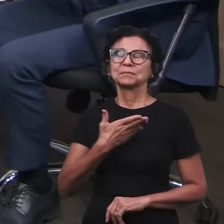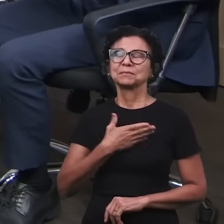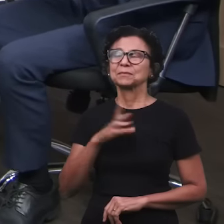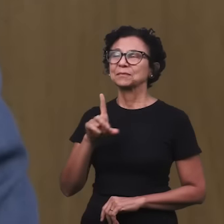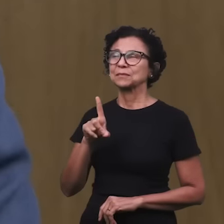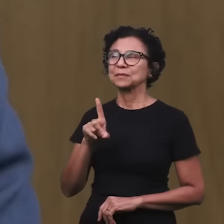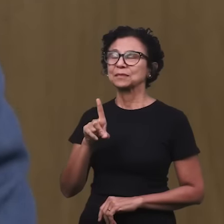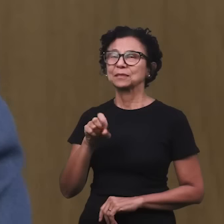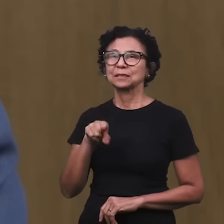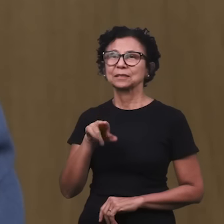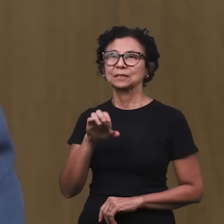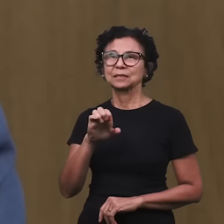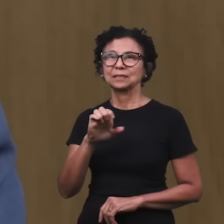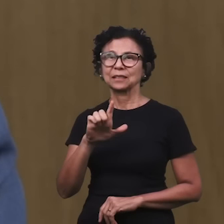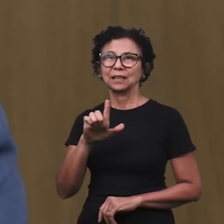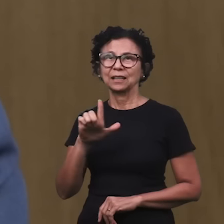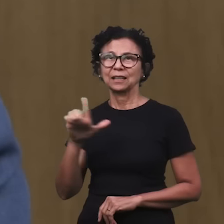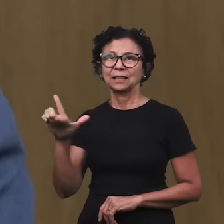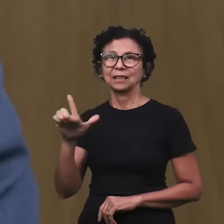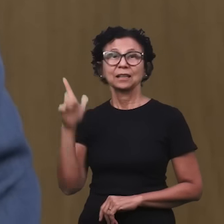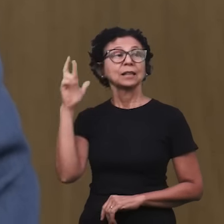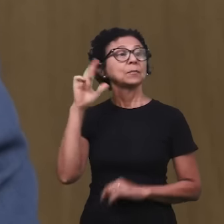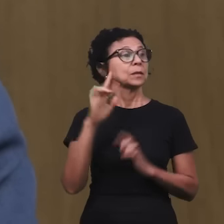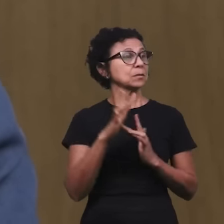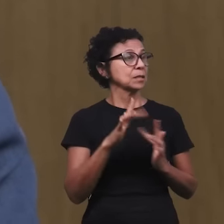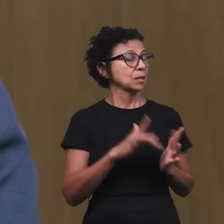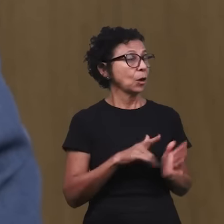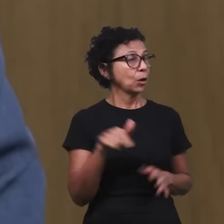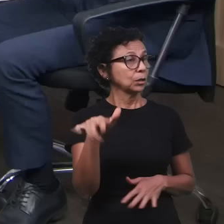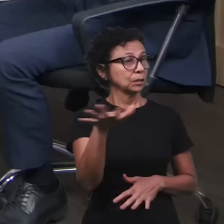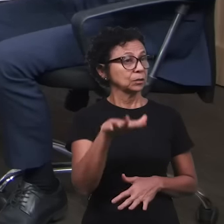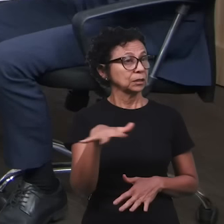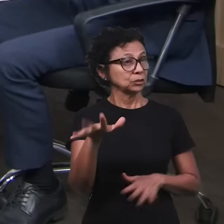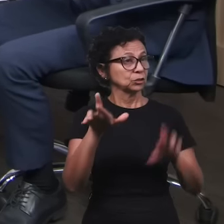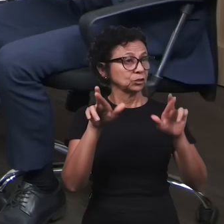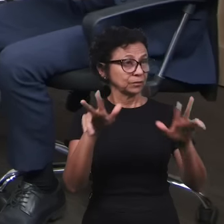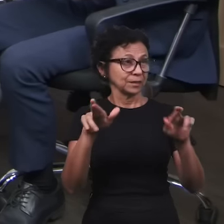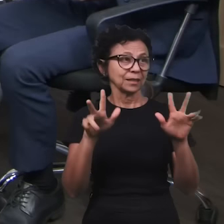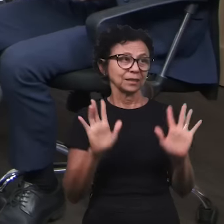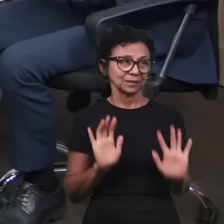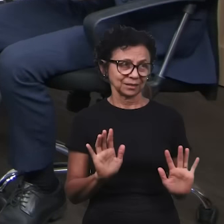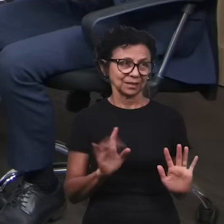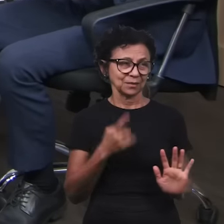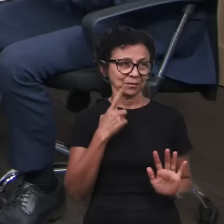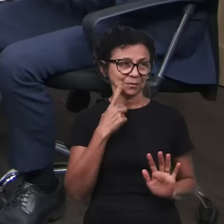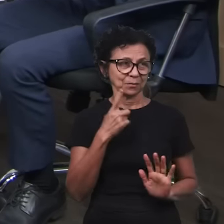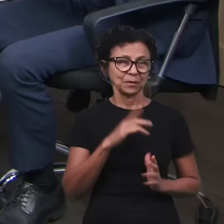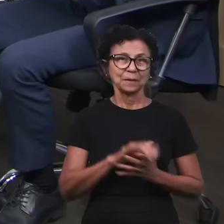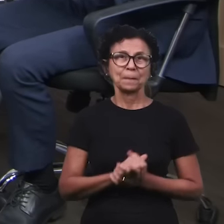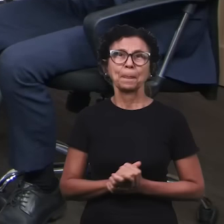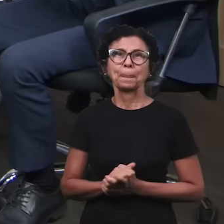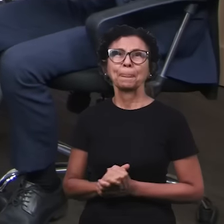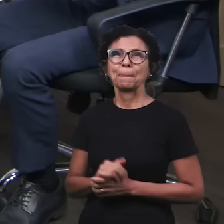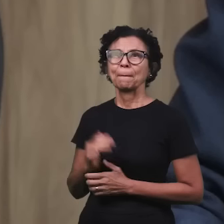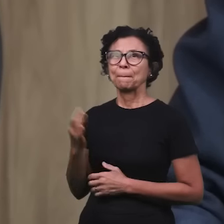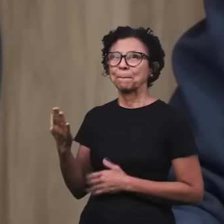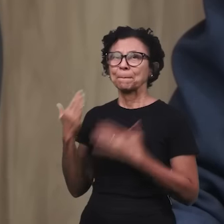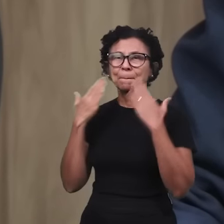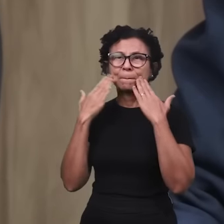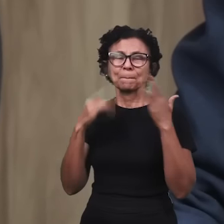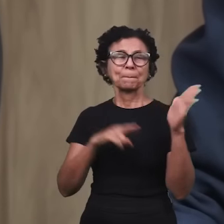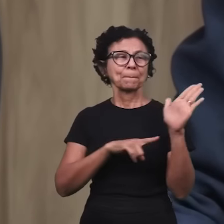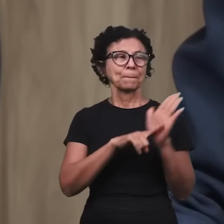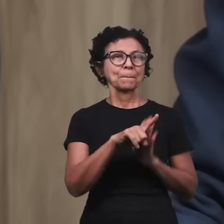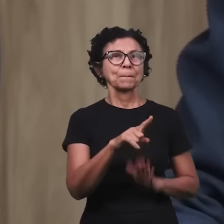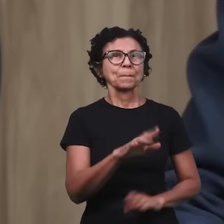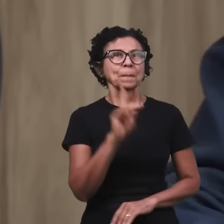Senhor. Paz do Senhor. Pastor, estamos com jovens de diferentes regiões hoje aqui. Vamos lá começar com a primeira pergunta. Pode se apresentar e fazer a sua pergunta. A paz do